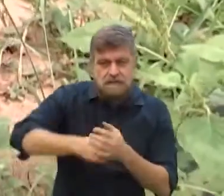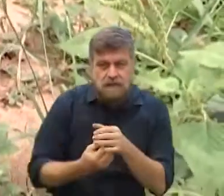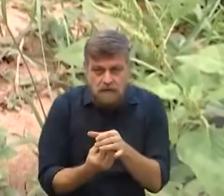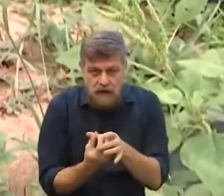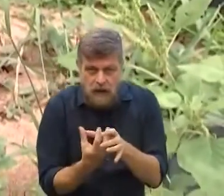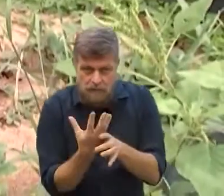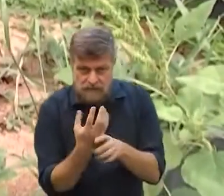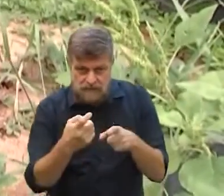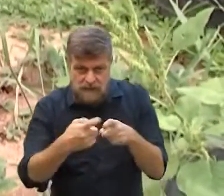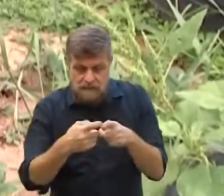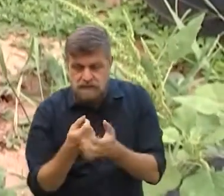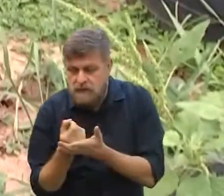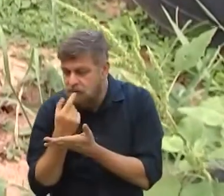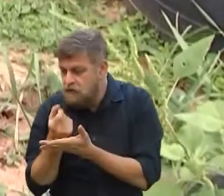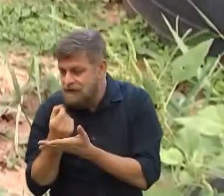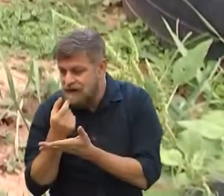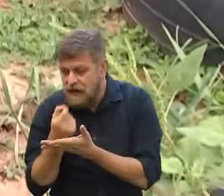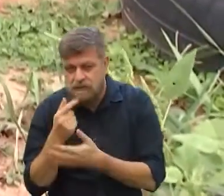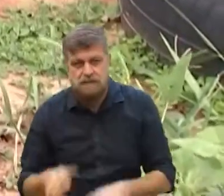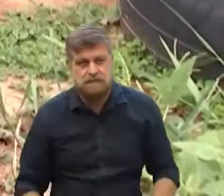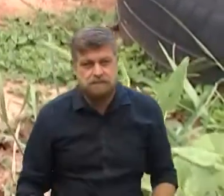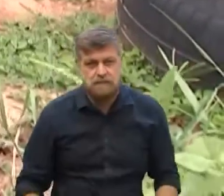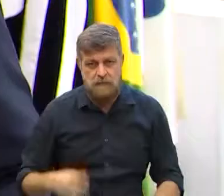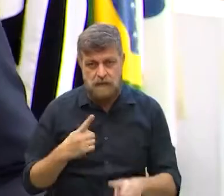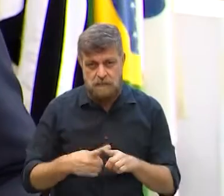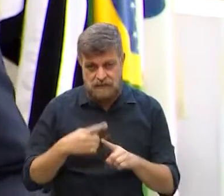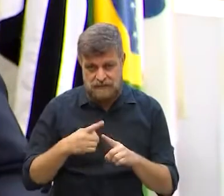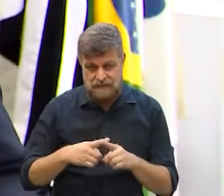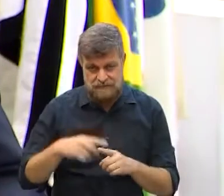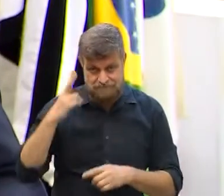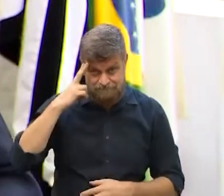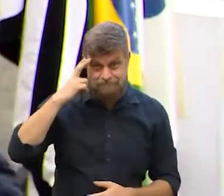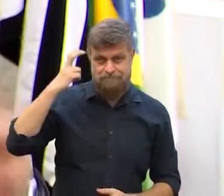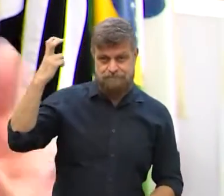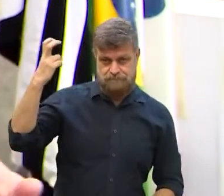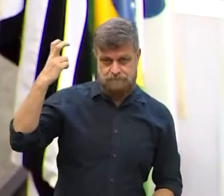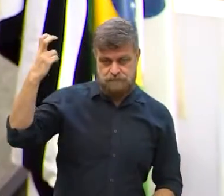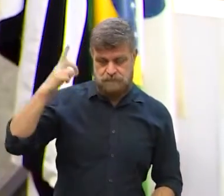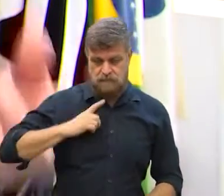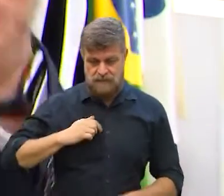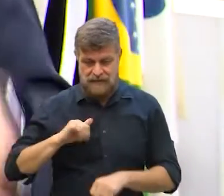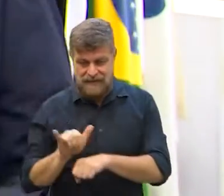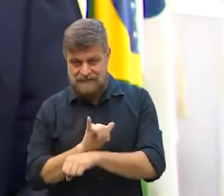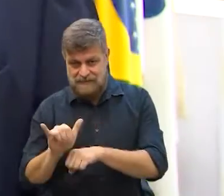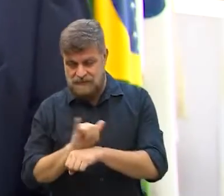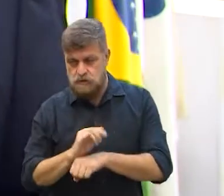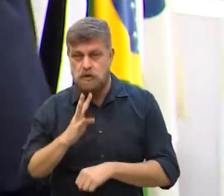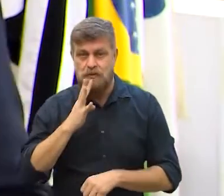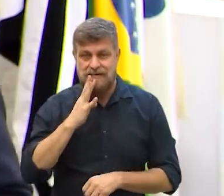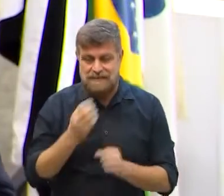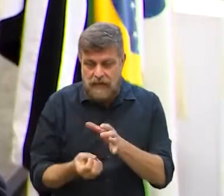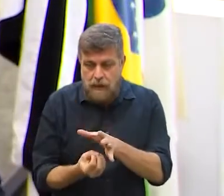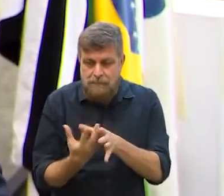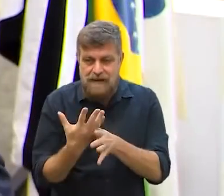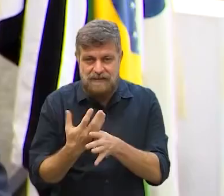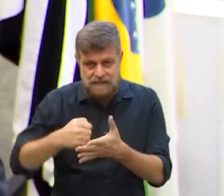e produção de plantas medicinais e fitoterápicas. Porque a sabedoria e as técnicas de